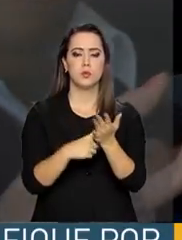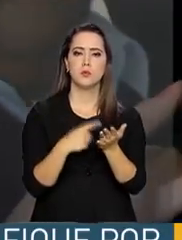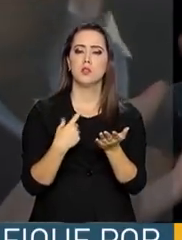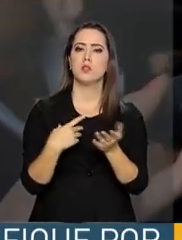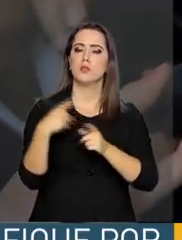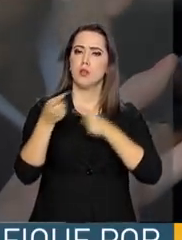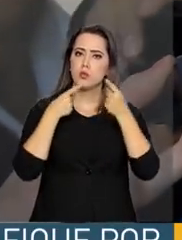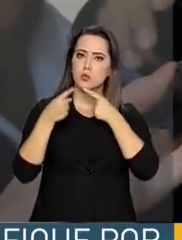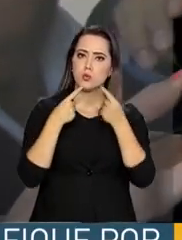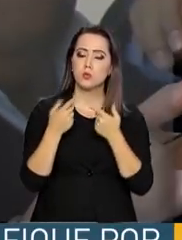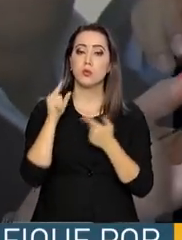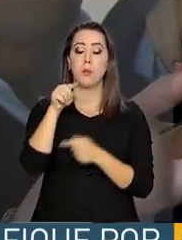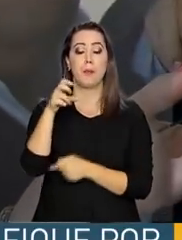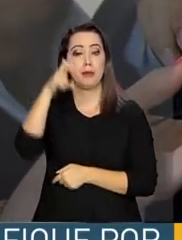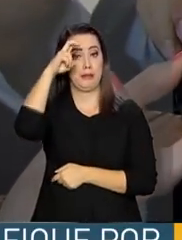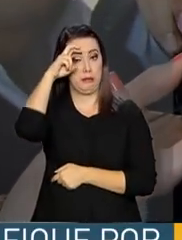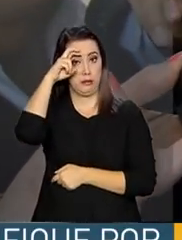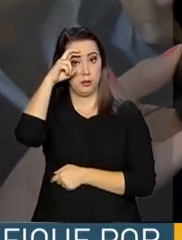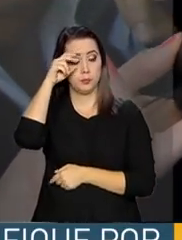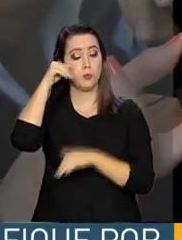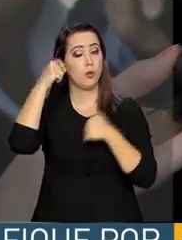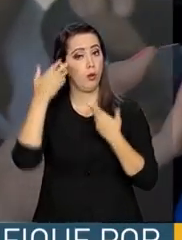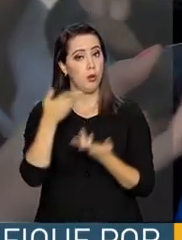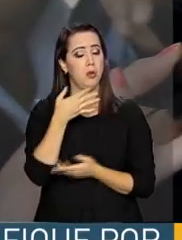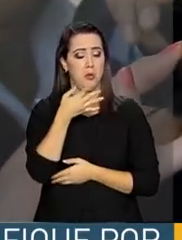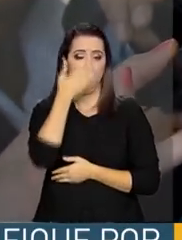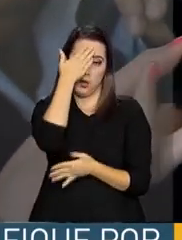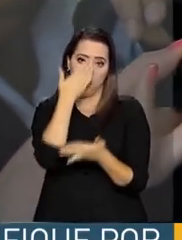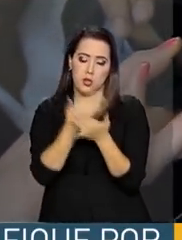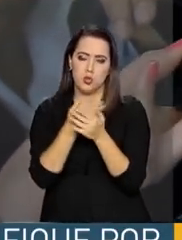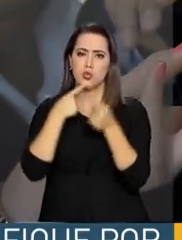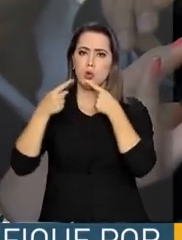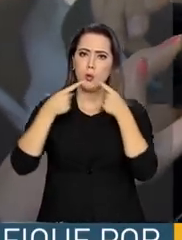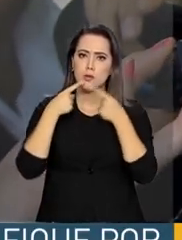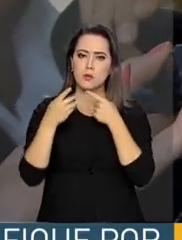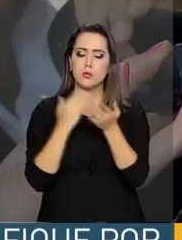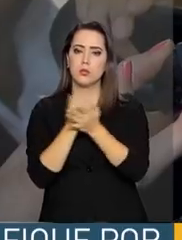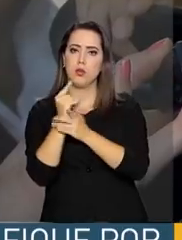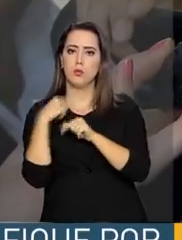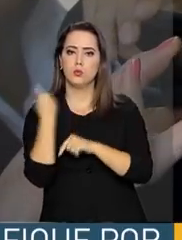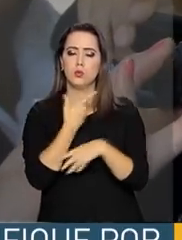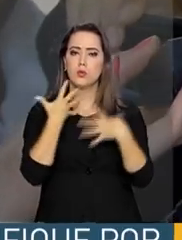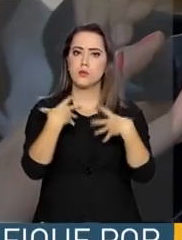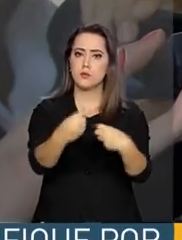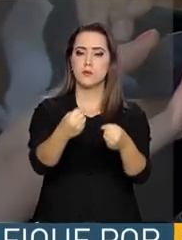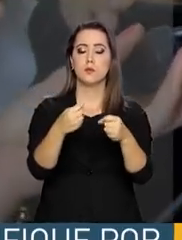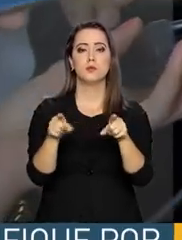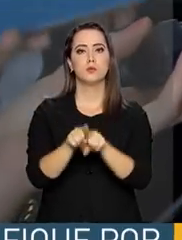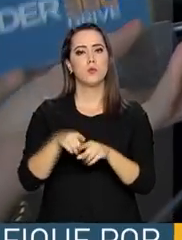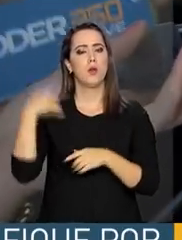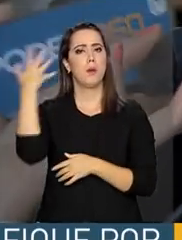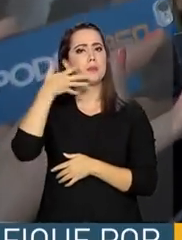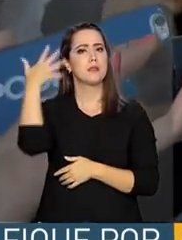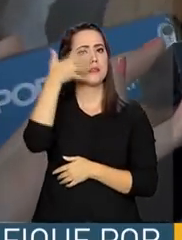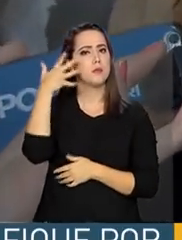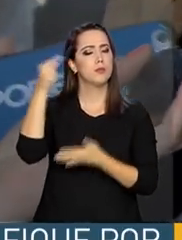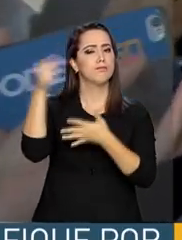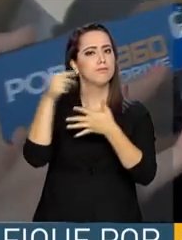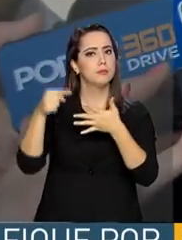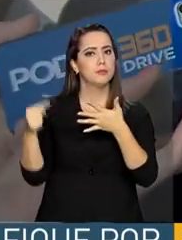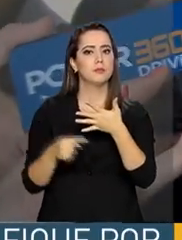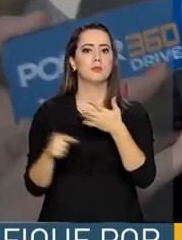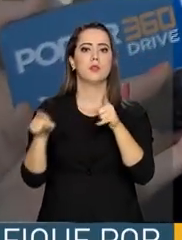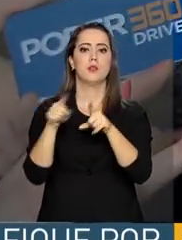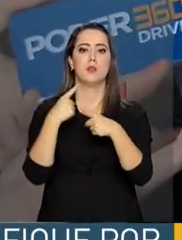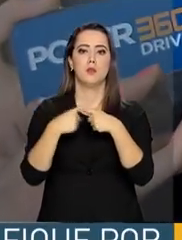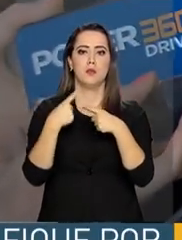discussão para quinta-feira, né? E acho que com a discussão nós vamos, na verdade, esclarecendo vários pontos,